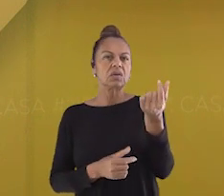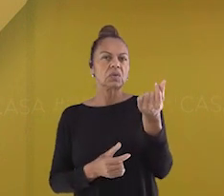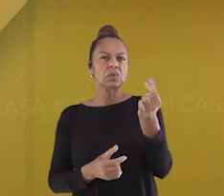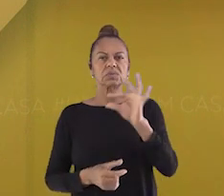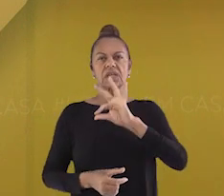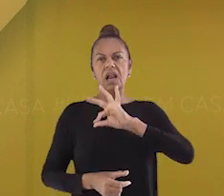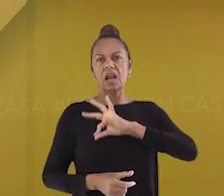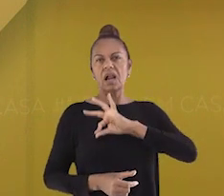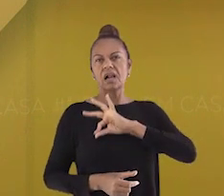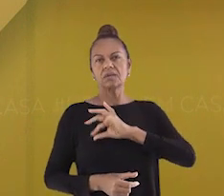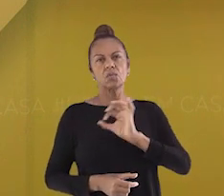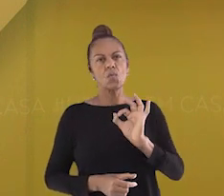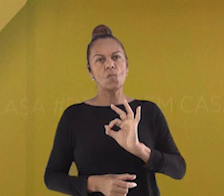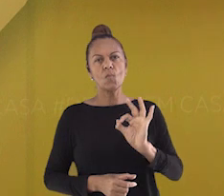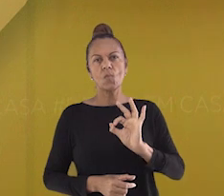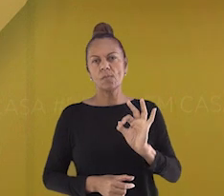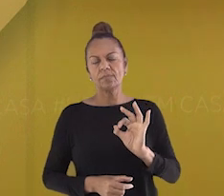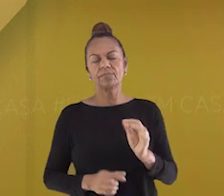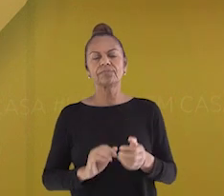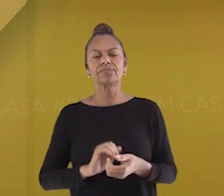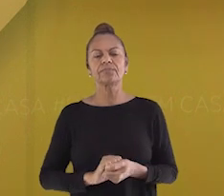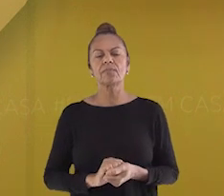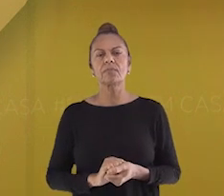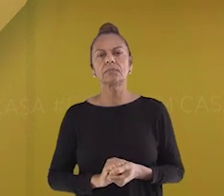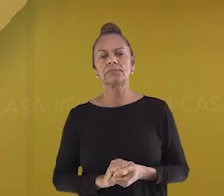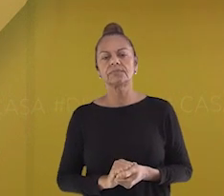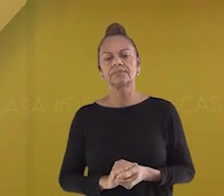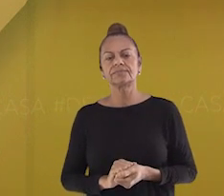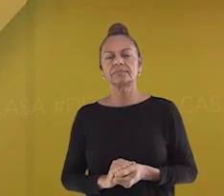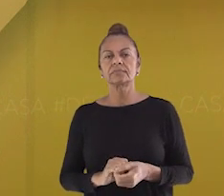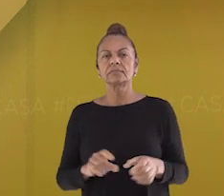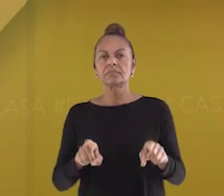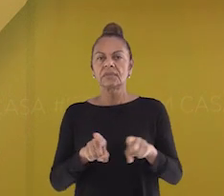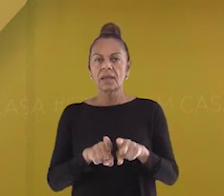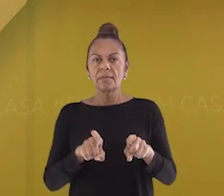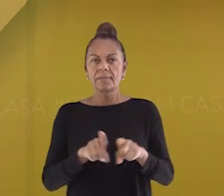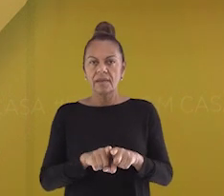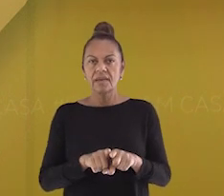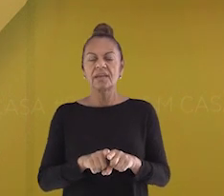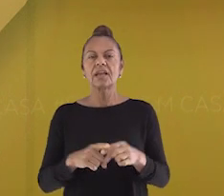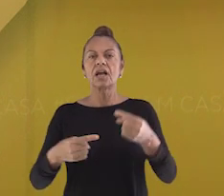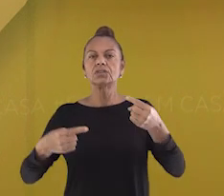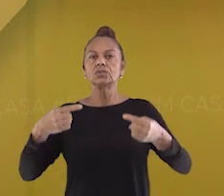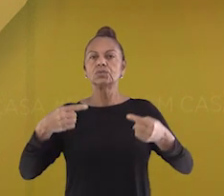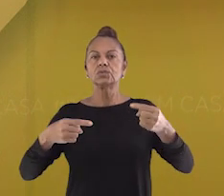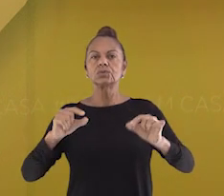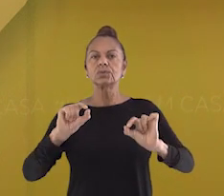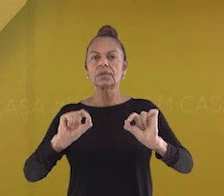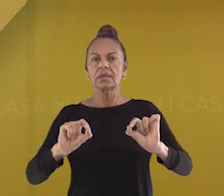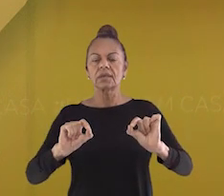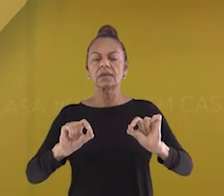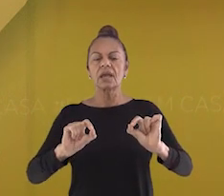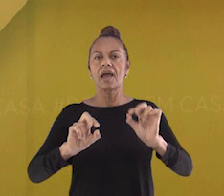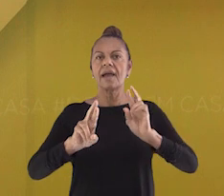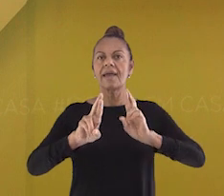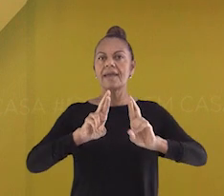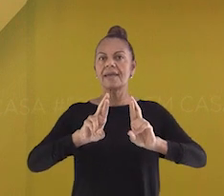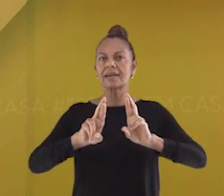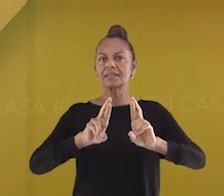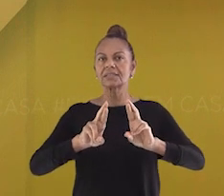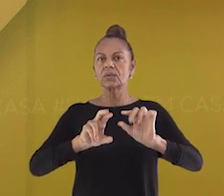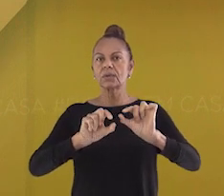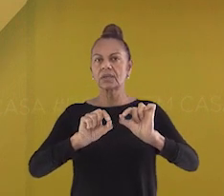não é remunerado. Por exemplo, as donas de casa, que também estão incluídas. Outra questão